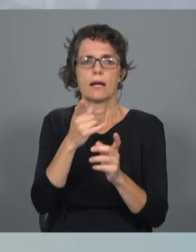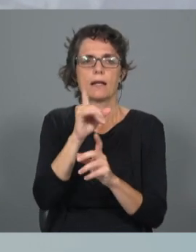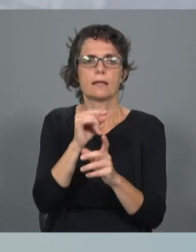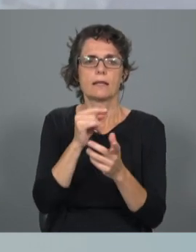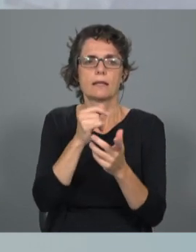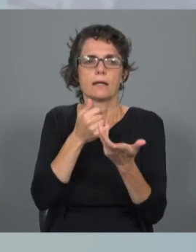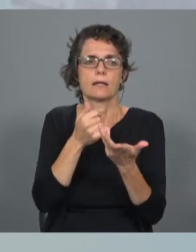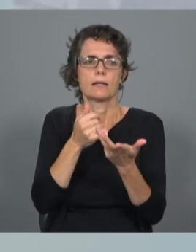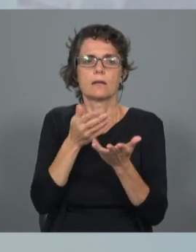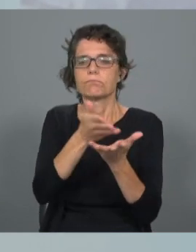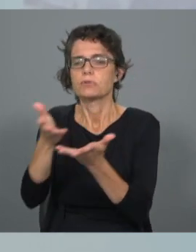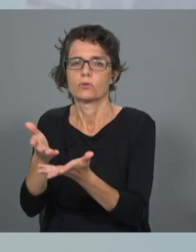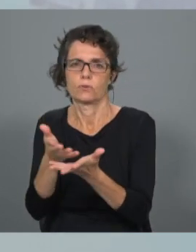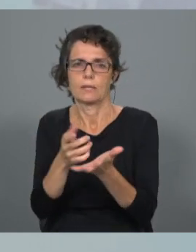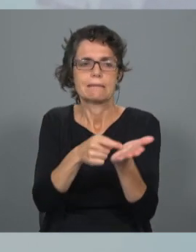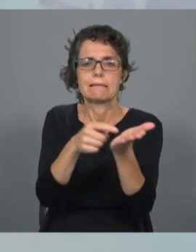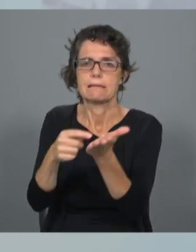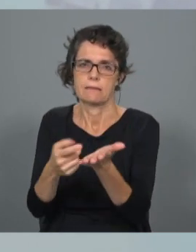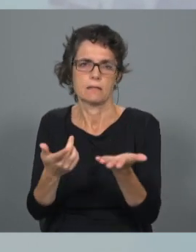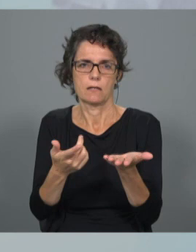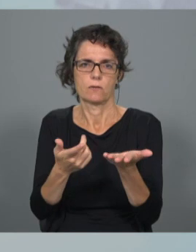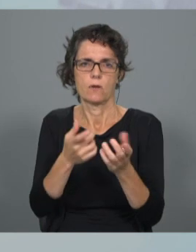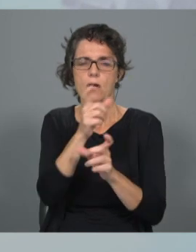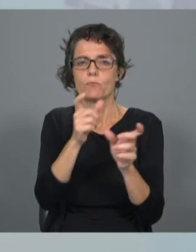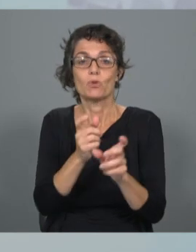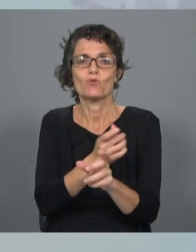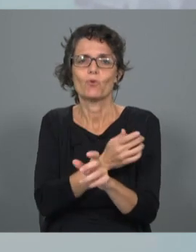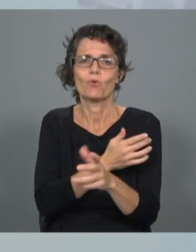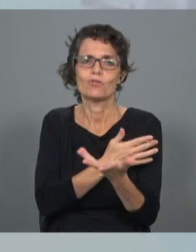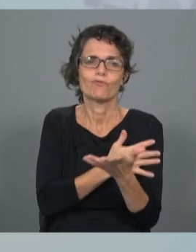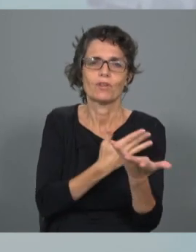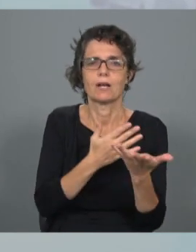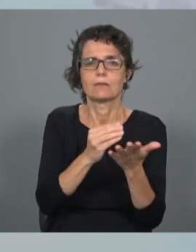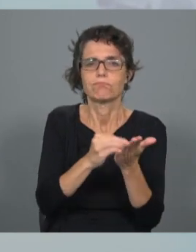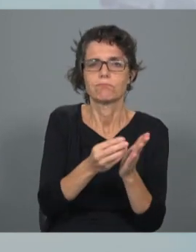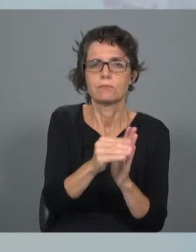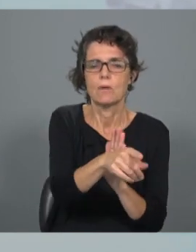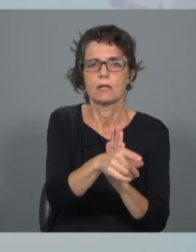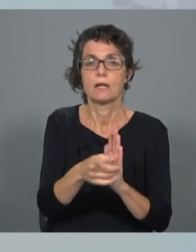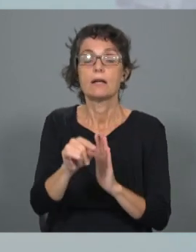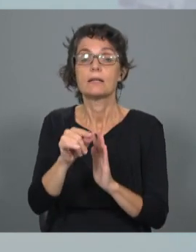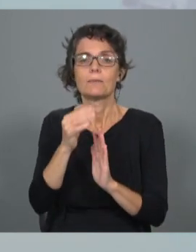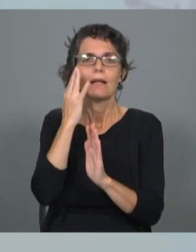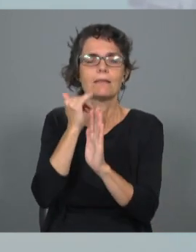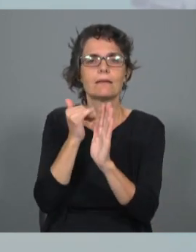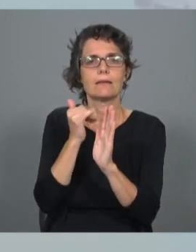E depois, no contexto também daquilo que é a nossa missão, nós procuramos, de alguma maneira, minorar o sofrimento